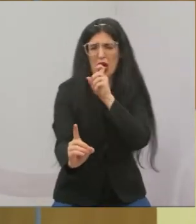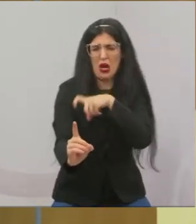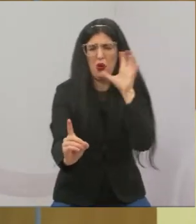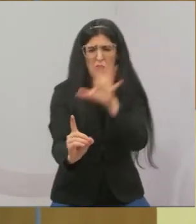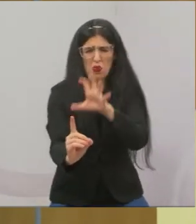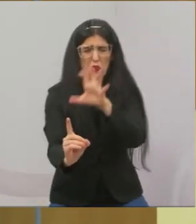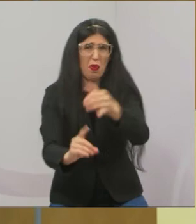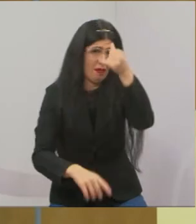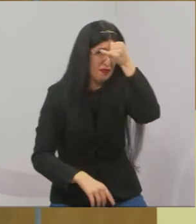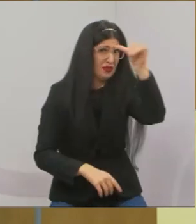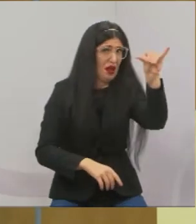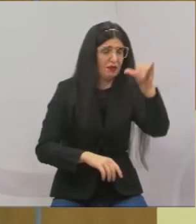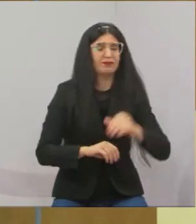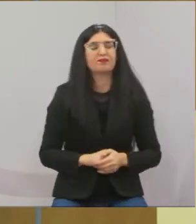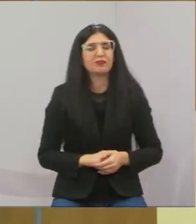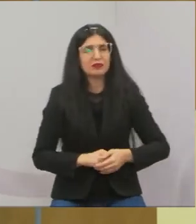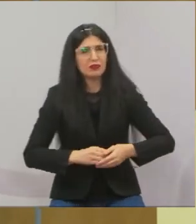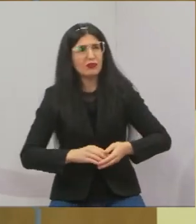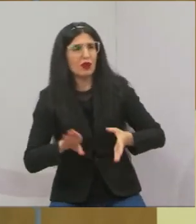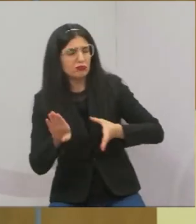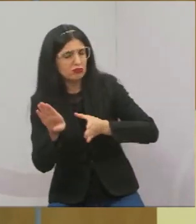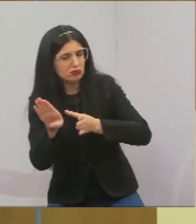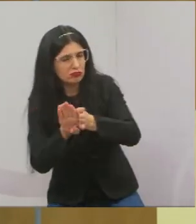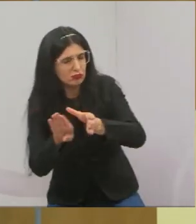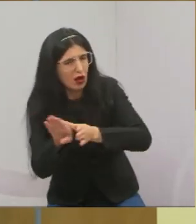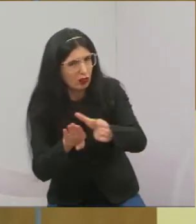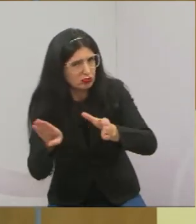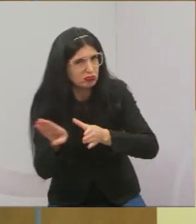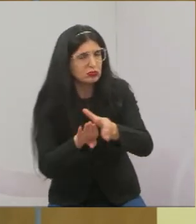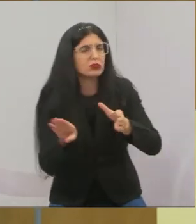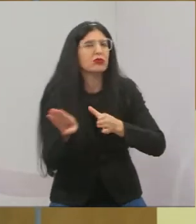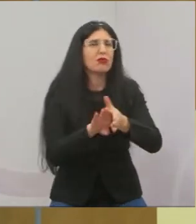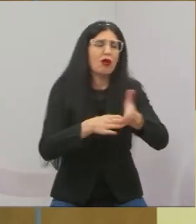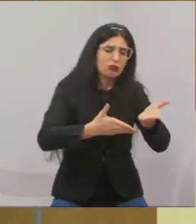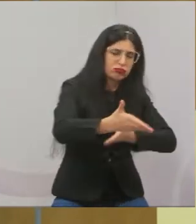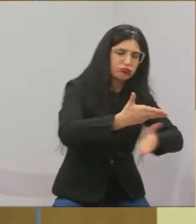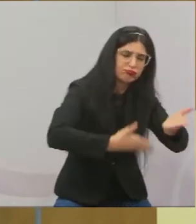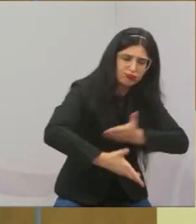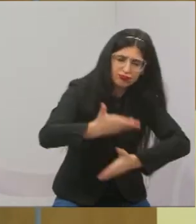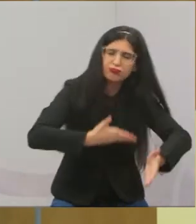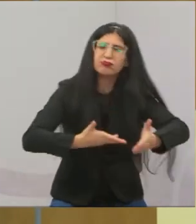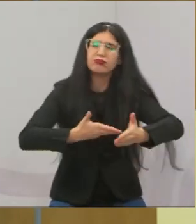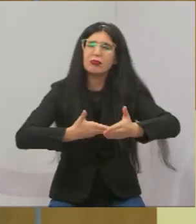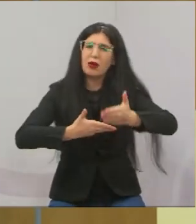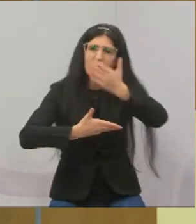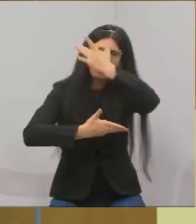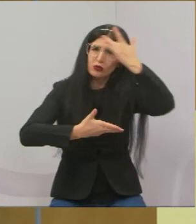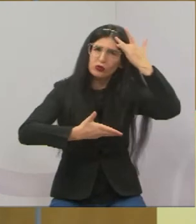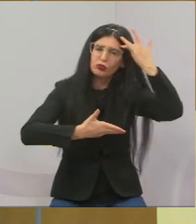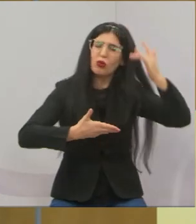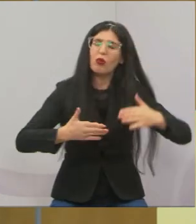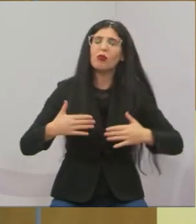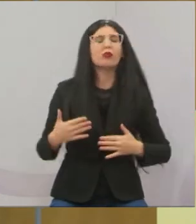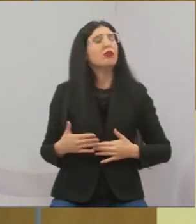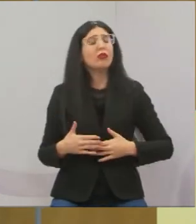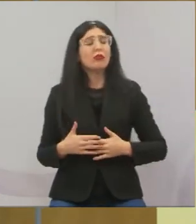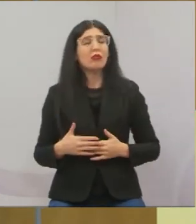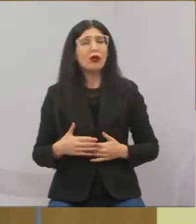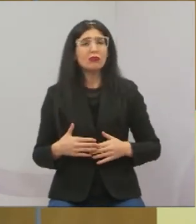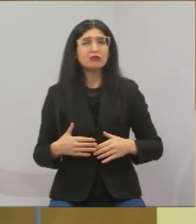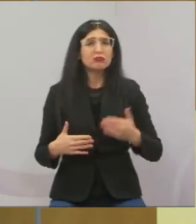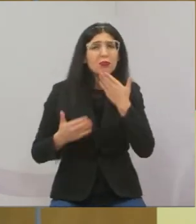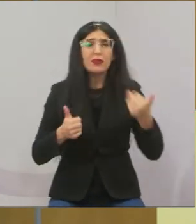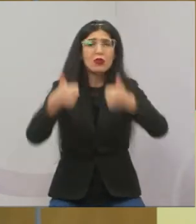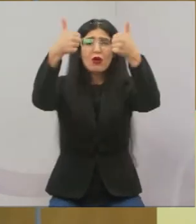gente trabalha com esse intuito, né? E temos uma parceria com a